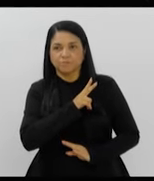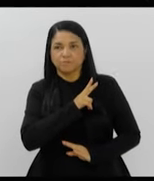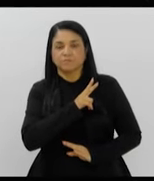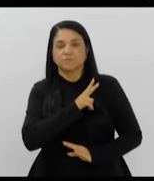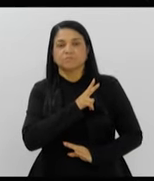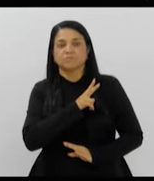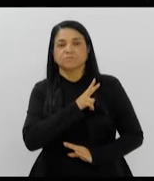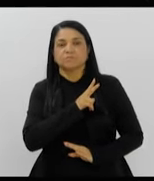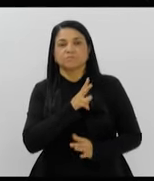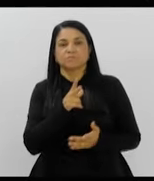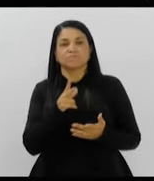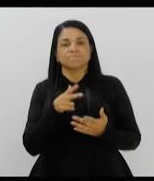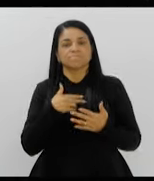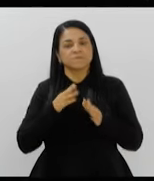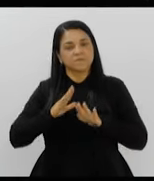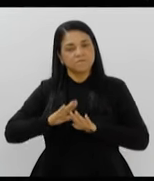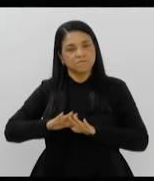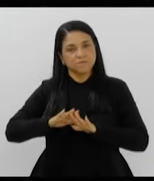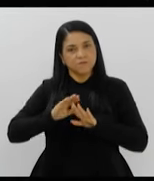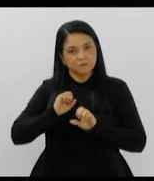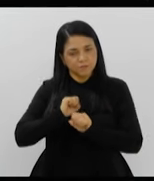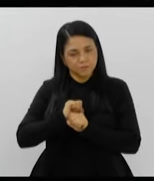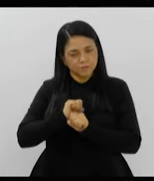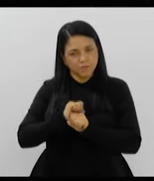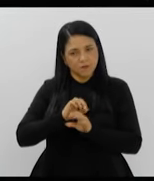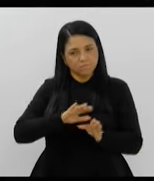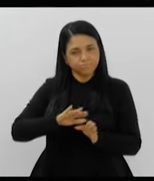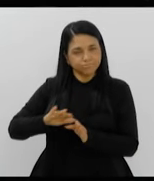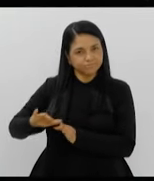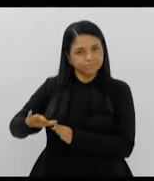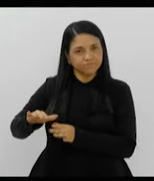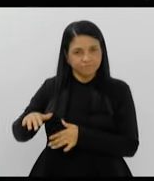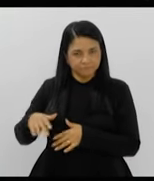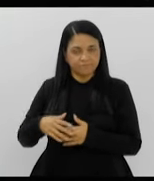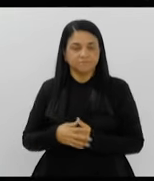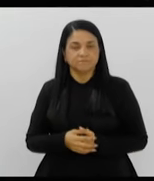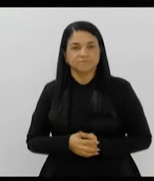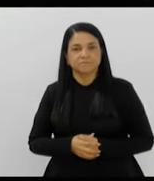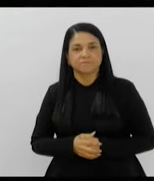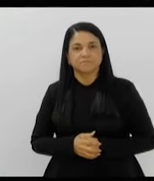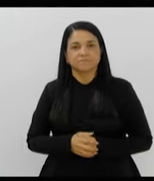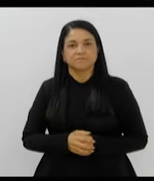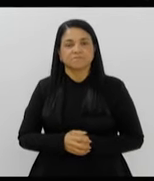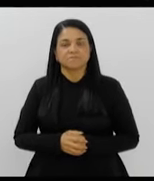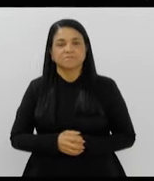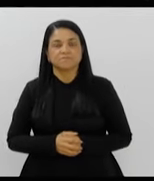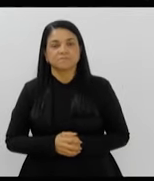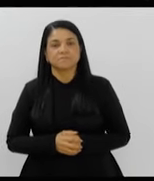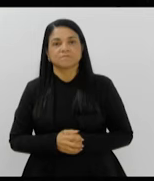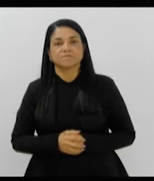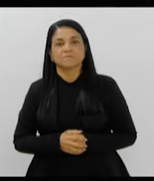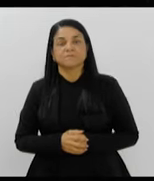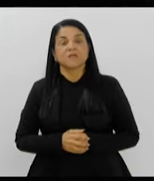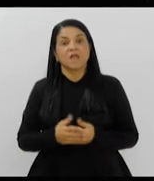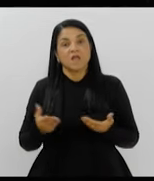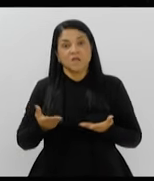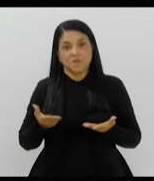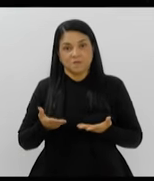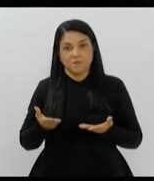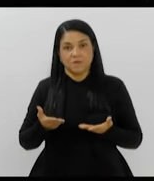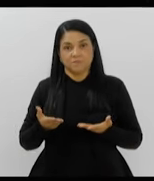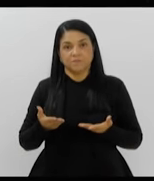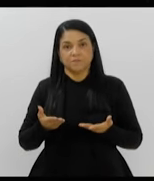momentaneamente ficarem em segundo plano. Temos agora mesmo questões